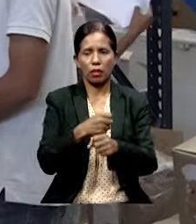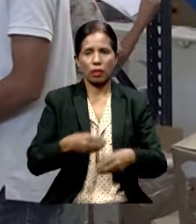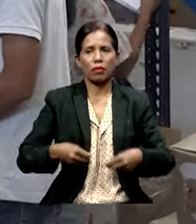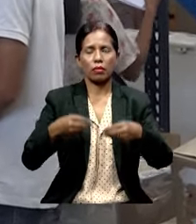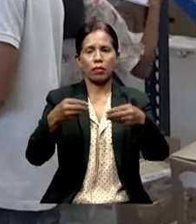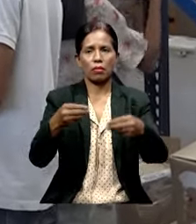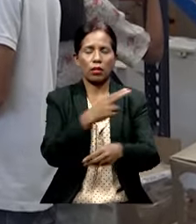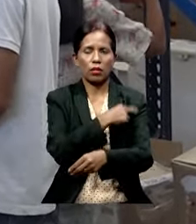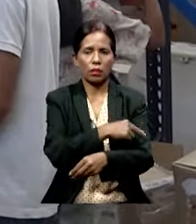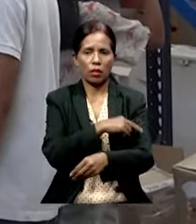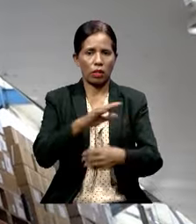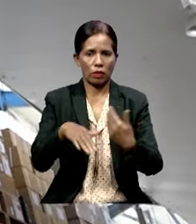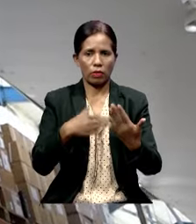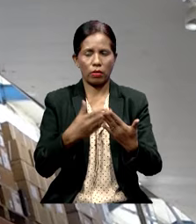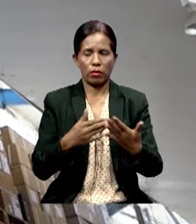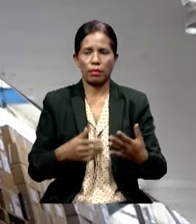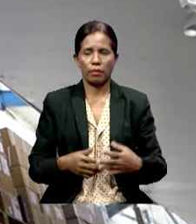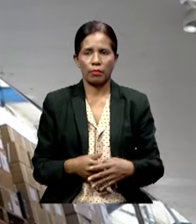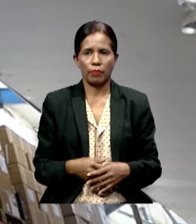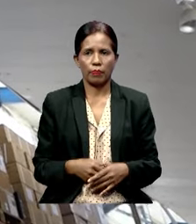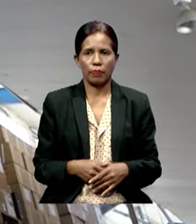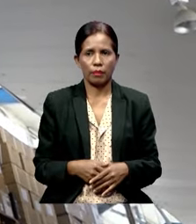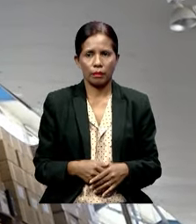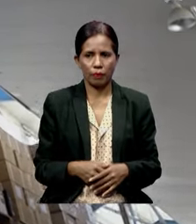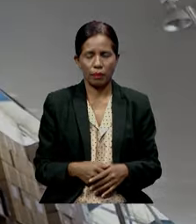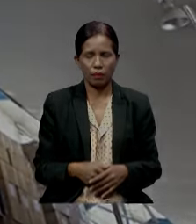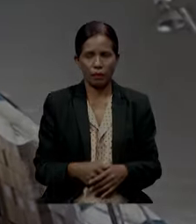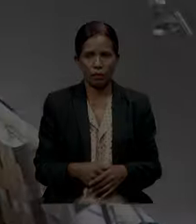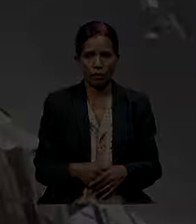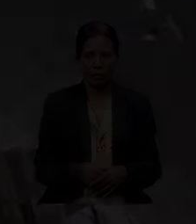facilidade saúde sira. Santina de Jesus, Justino Mandala, GMN.